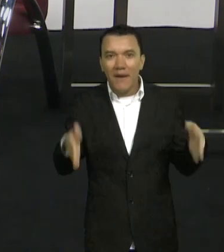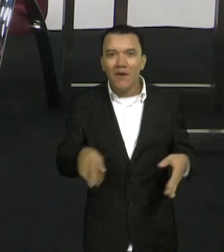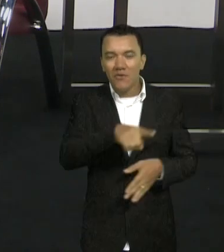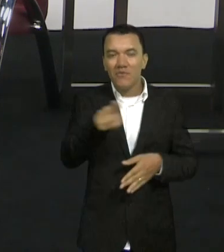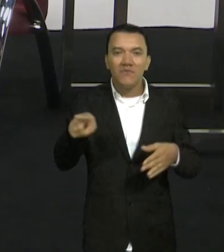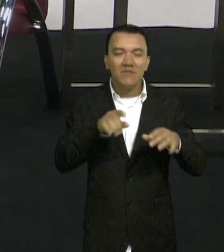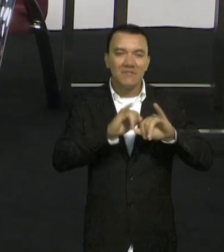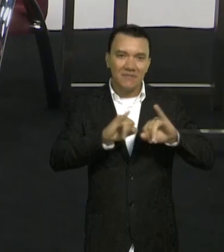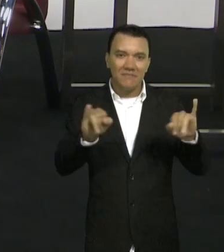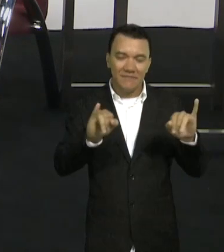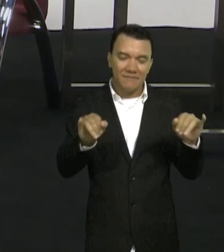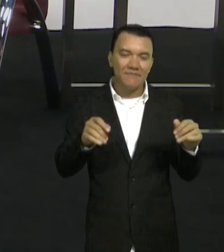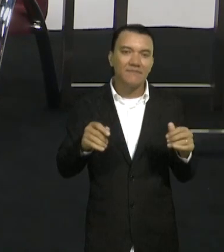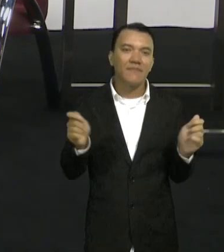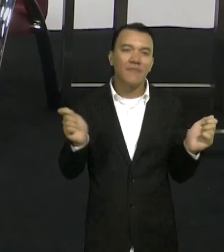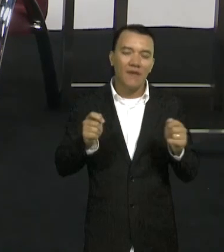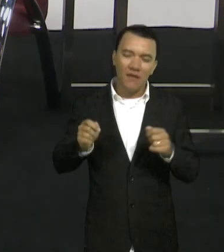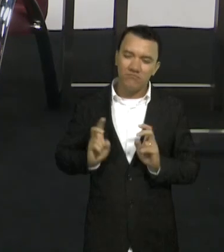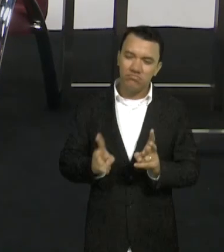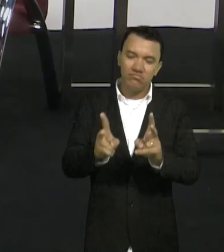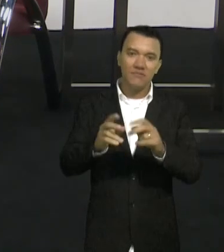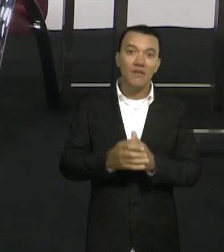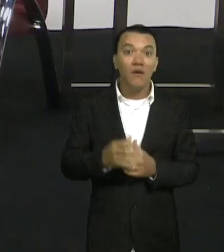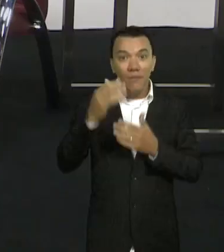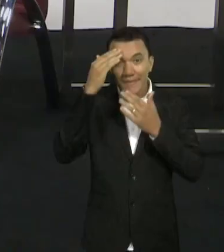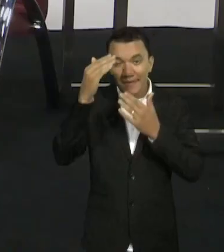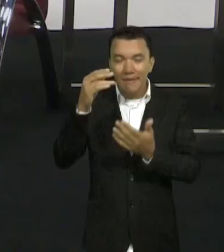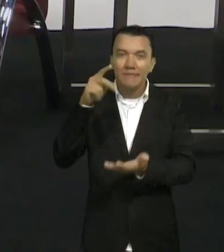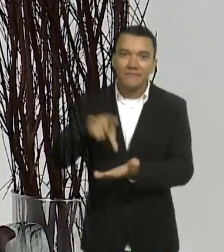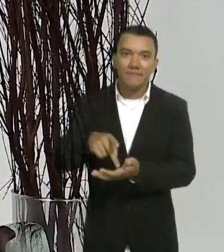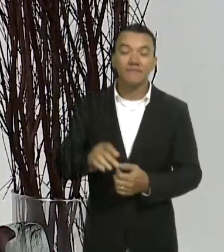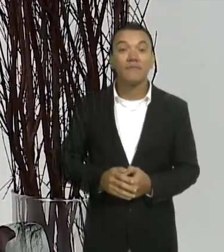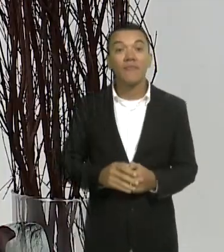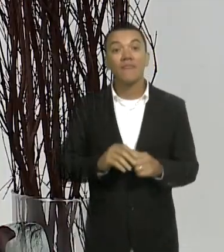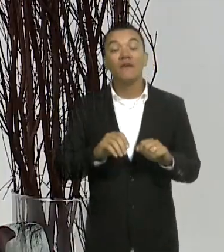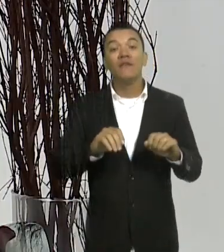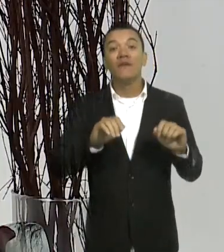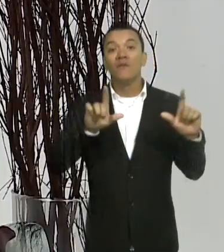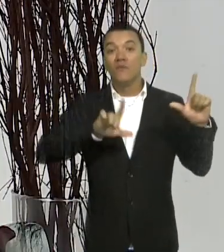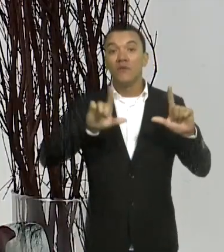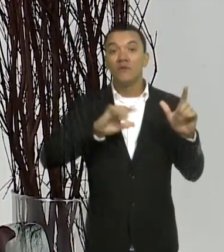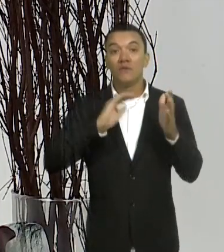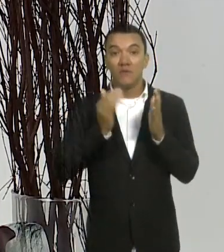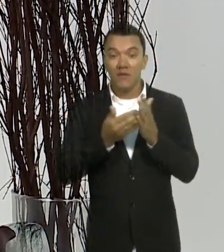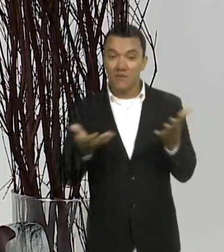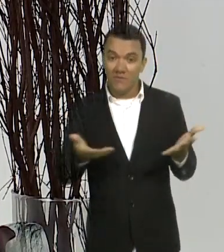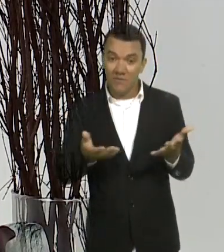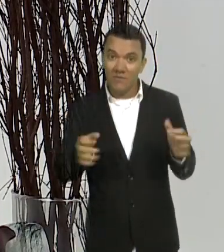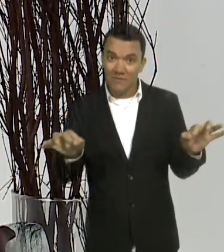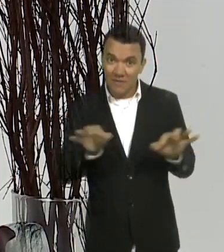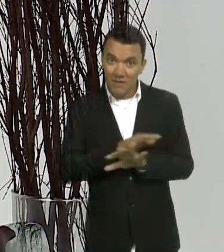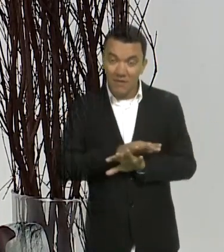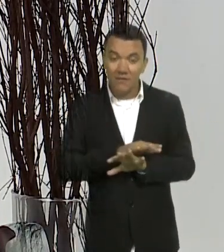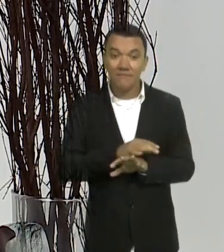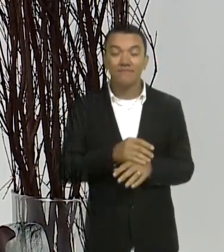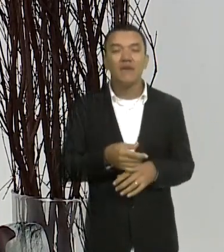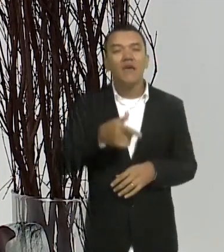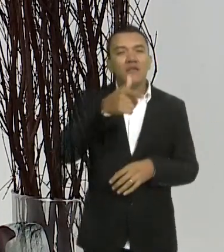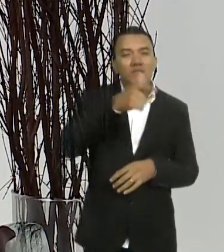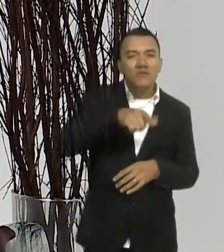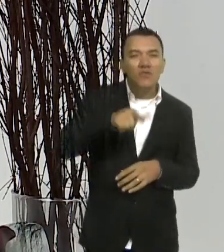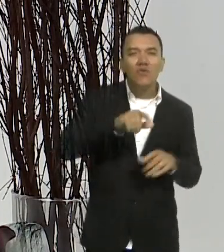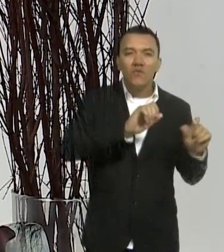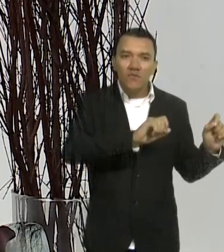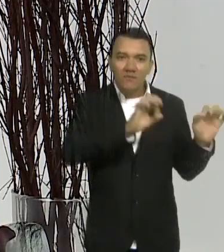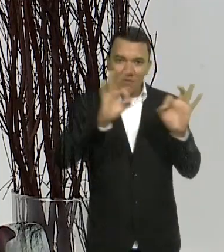vocês se apresentem ainda por muito tempo. Obrigada mesmo. O Toda Mulher de hoje fica por aqui. Acompanhe as reprises do